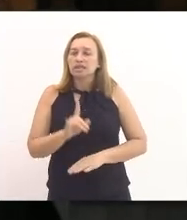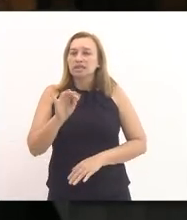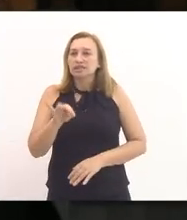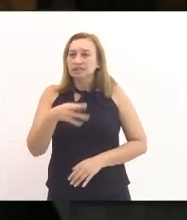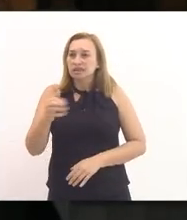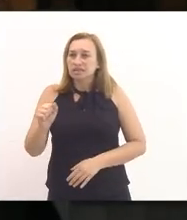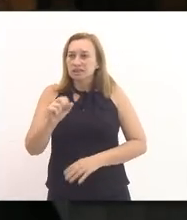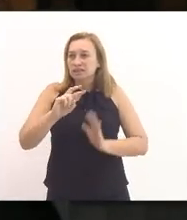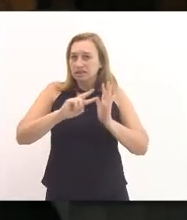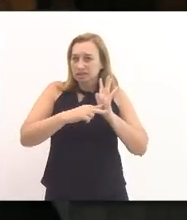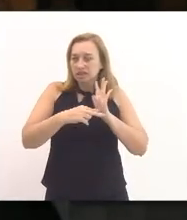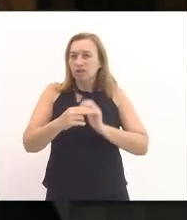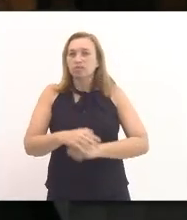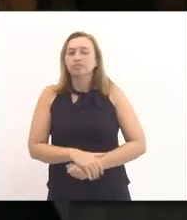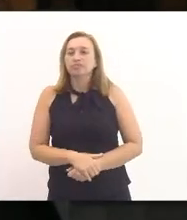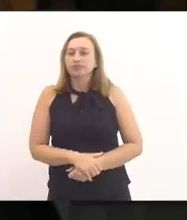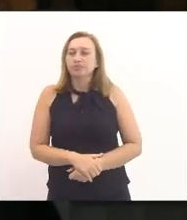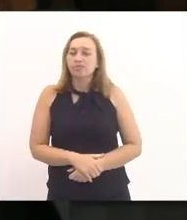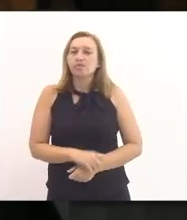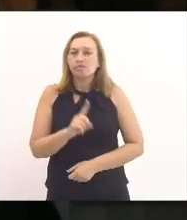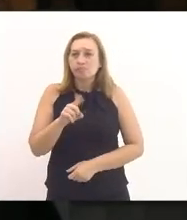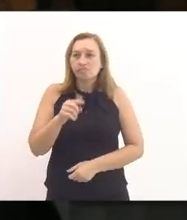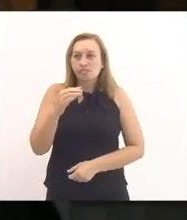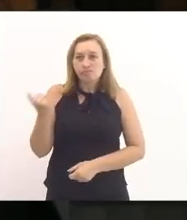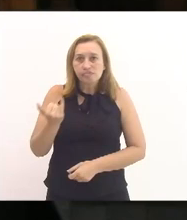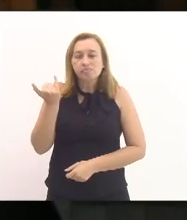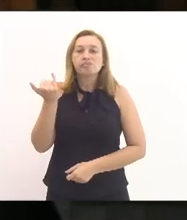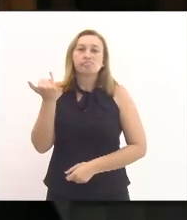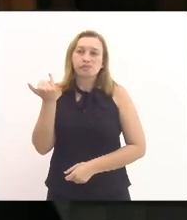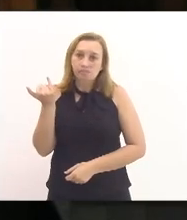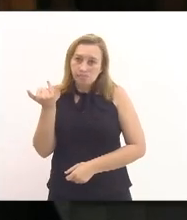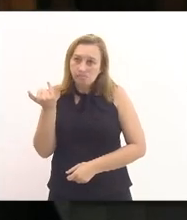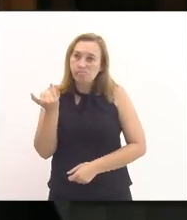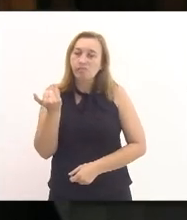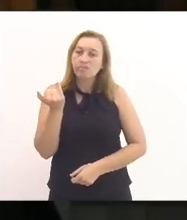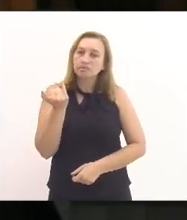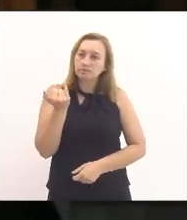sindical e e e esse é um ponto absolutamente